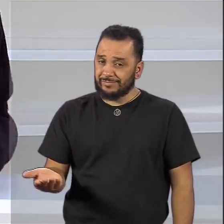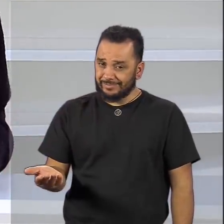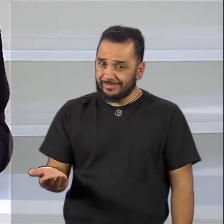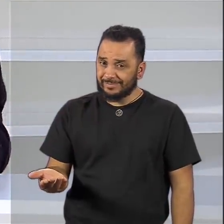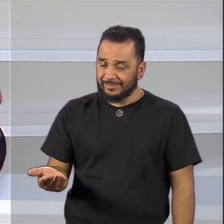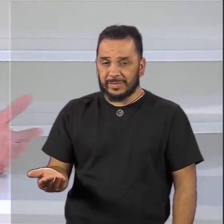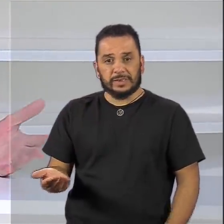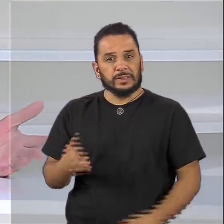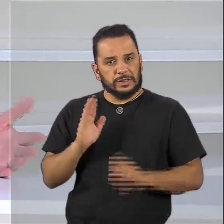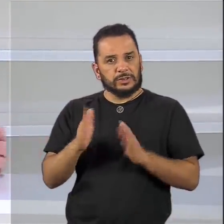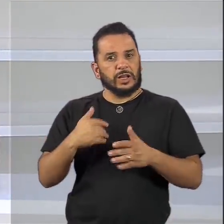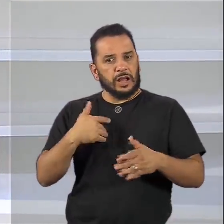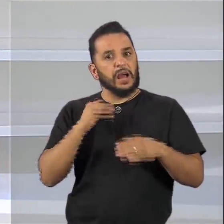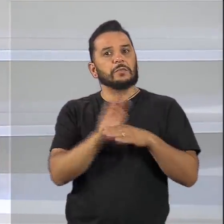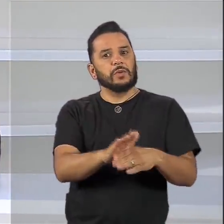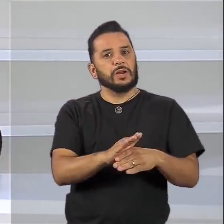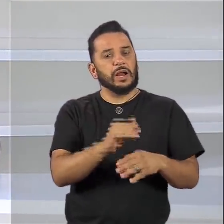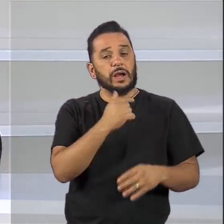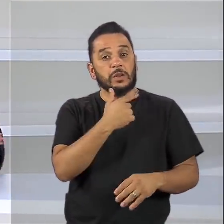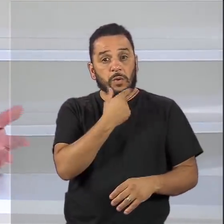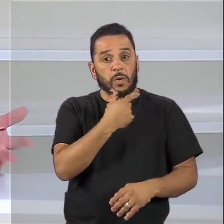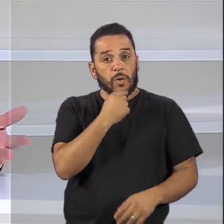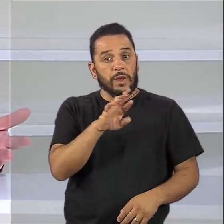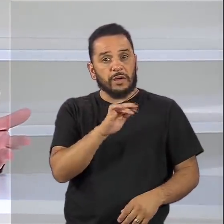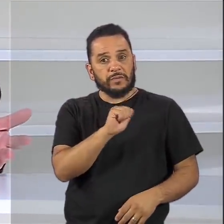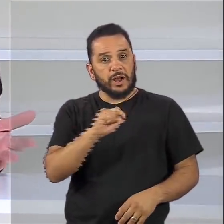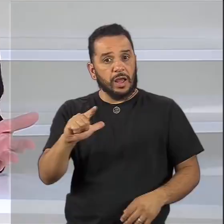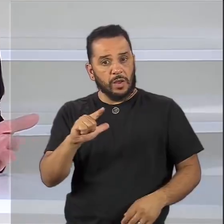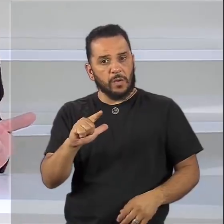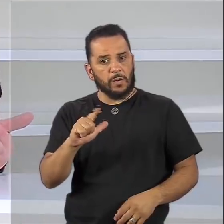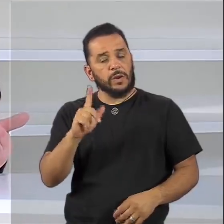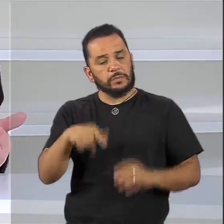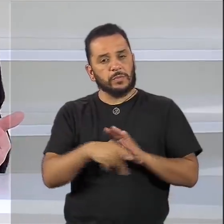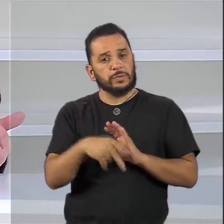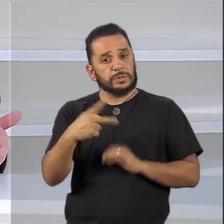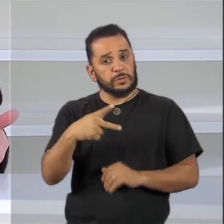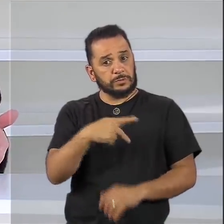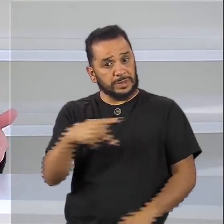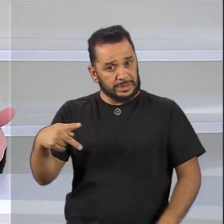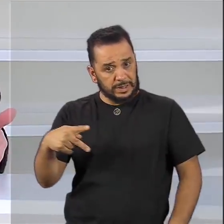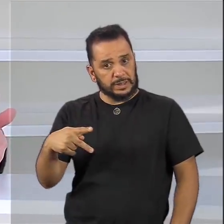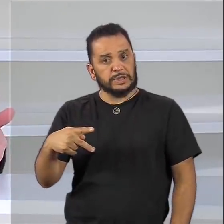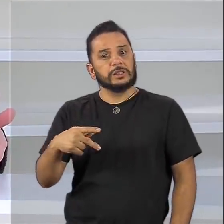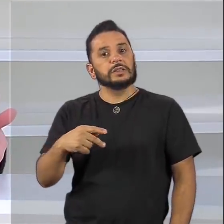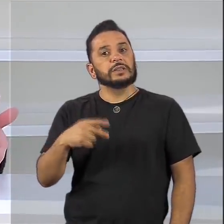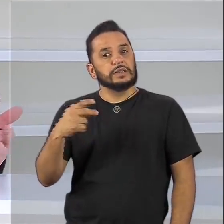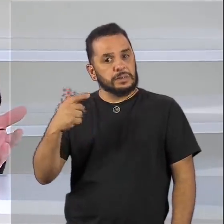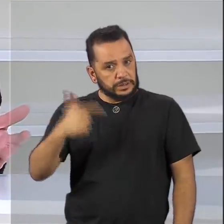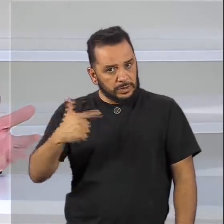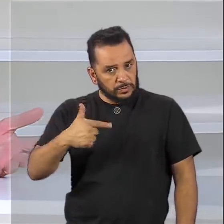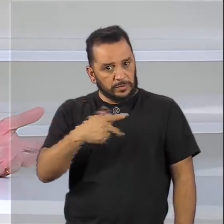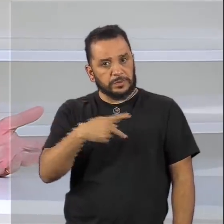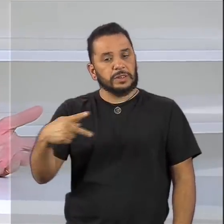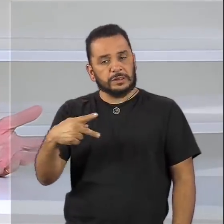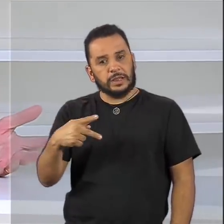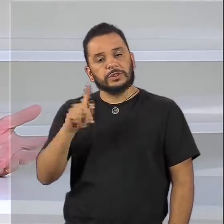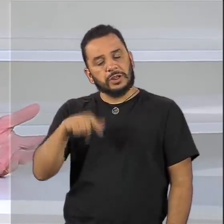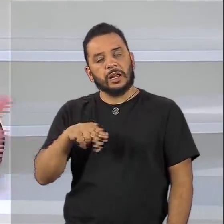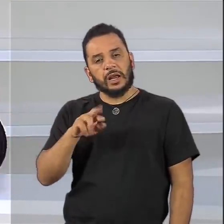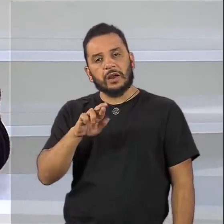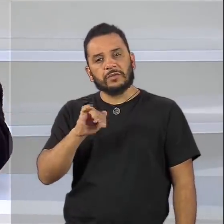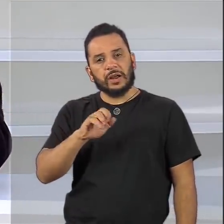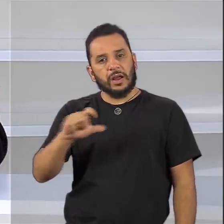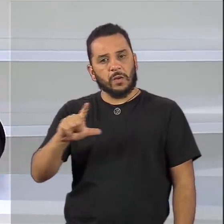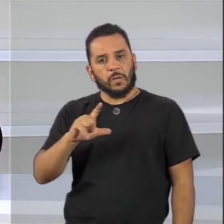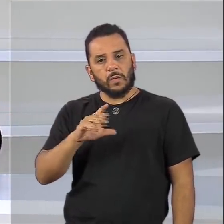E que foi apoiado pelo Rafael Correa. Foi vice-presidente dele antes, né? Antes de ser candidato a presidente, foi vice-presidente do Rafael Correa.